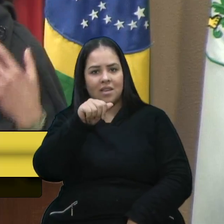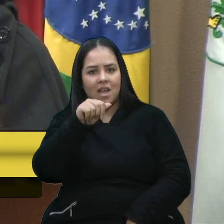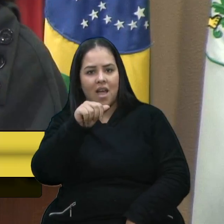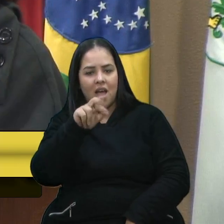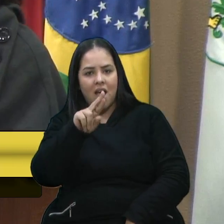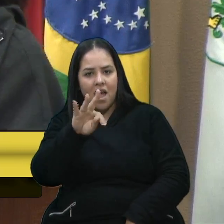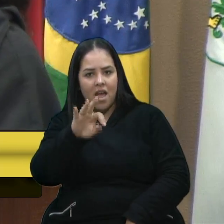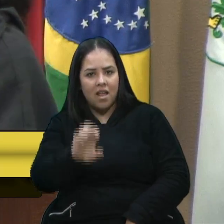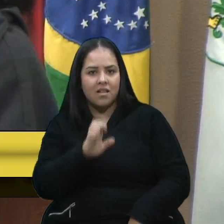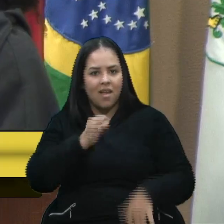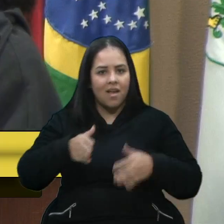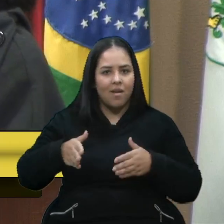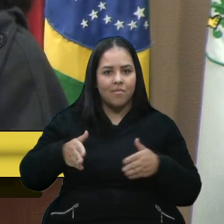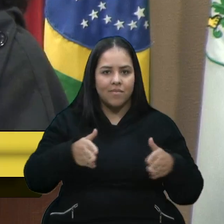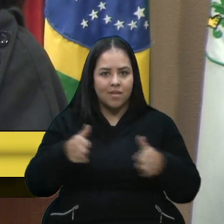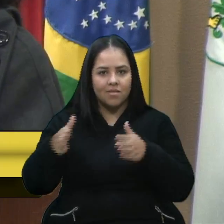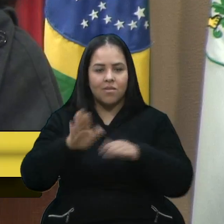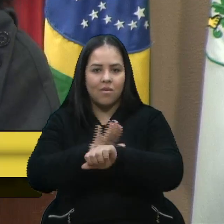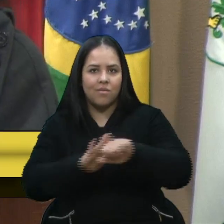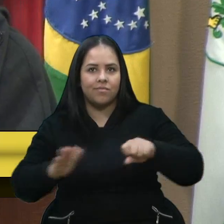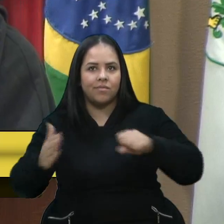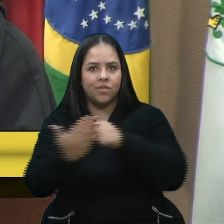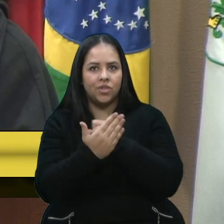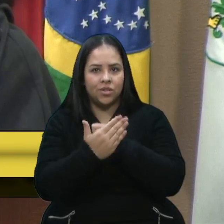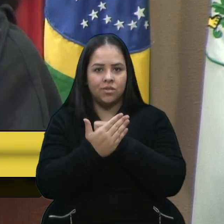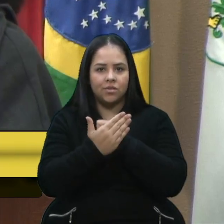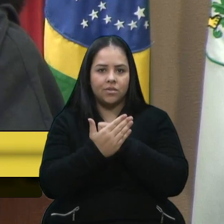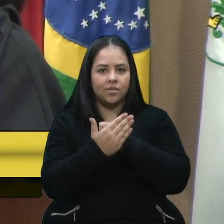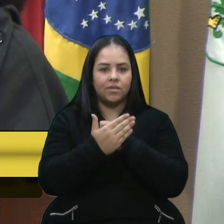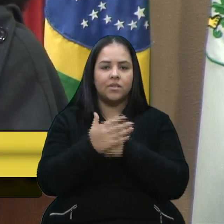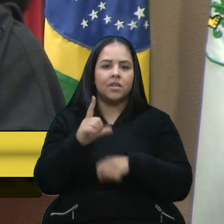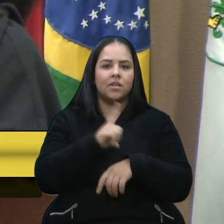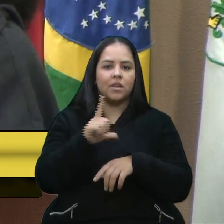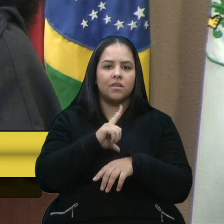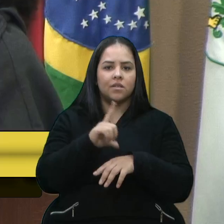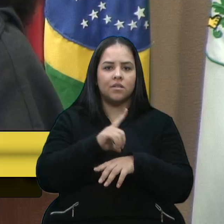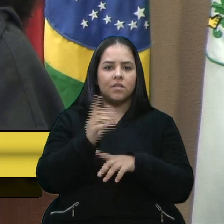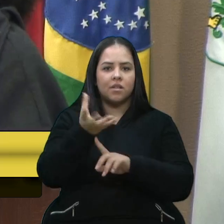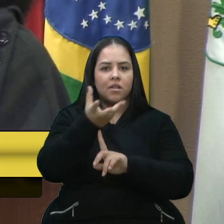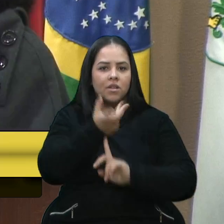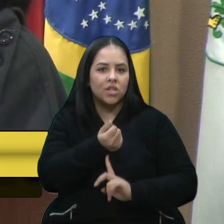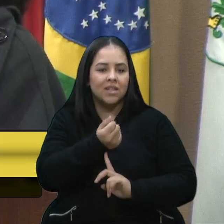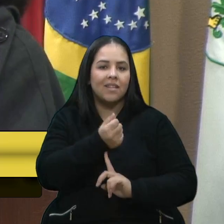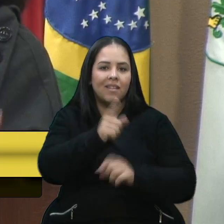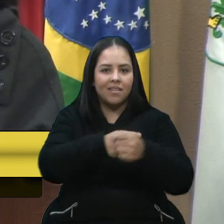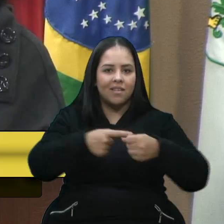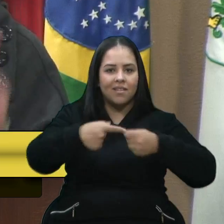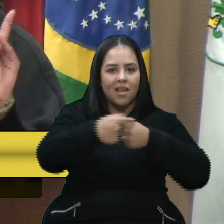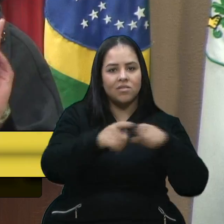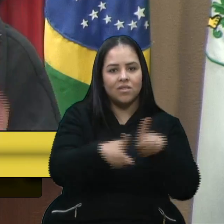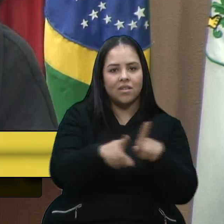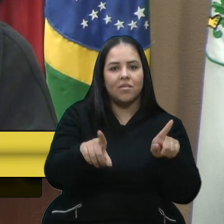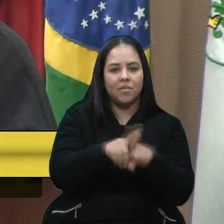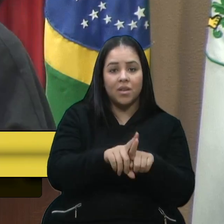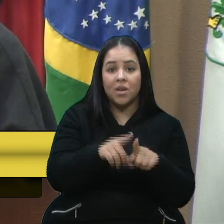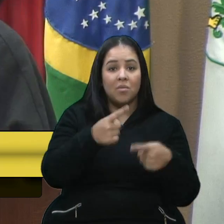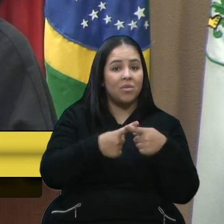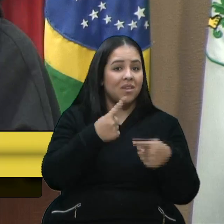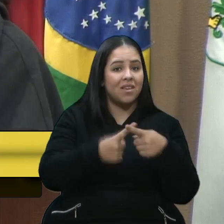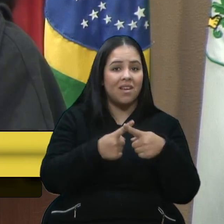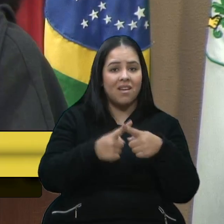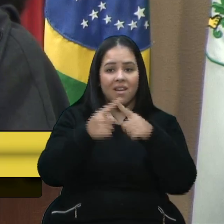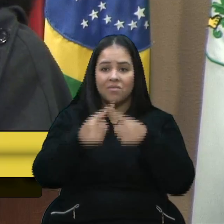e reunindo com os artistas da nossa cidade, eu pude observar que muitos, inclusive, nem se entendem